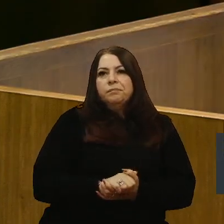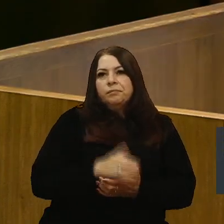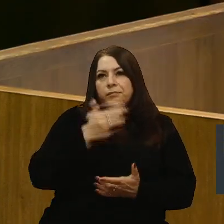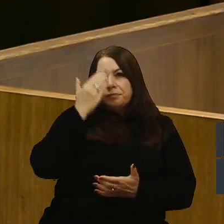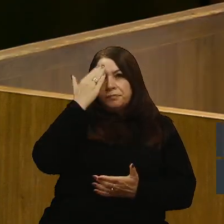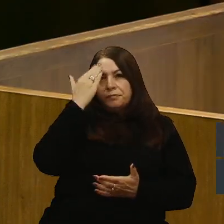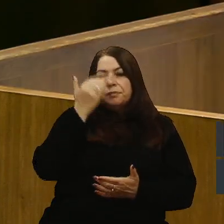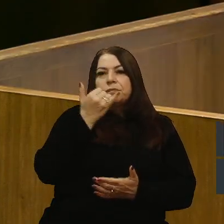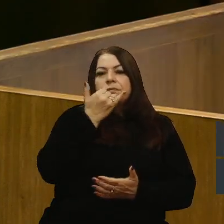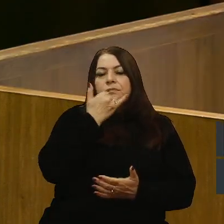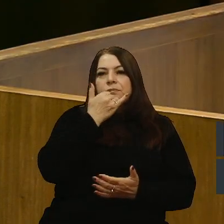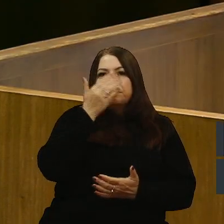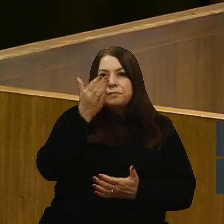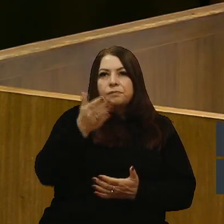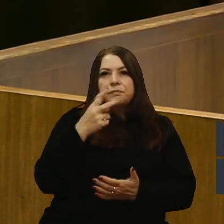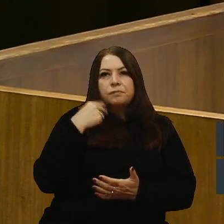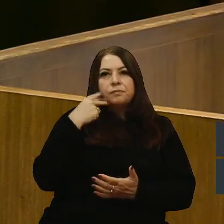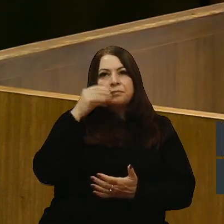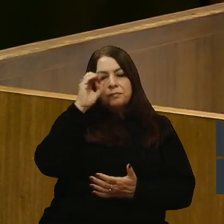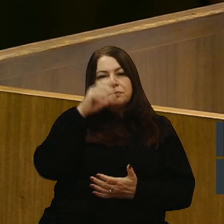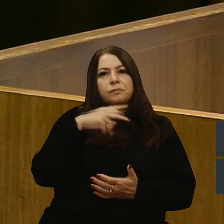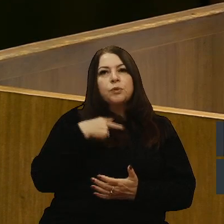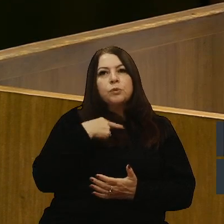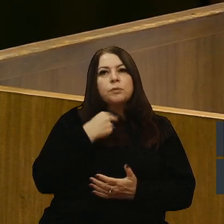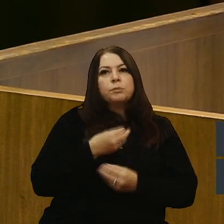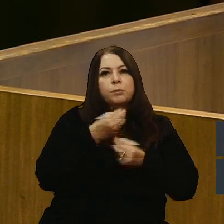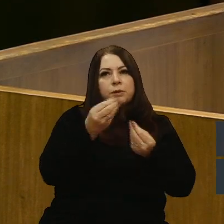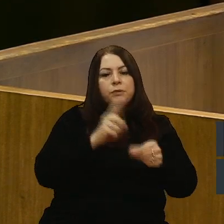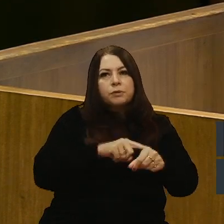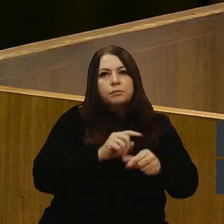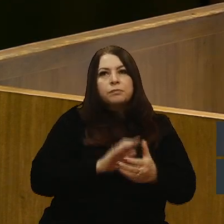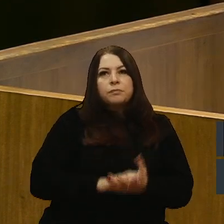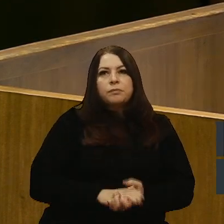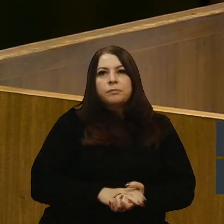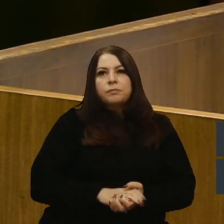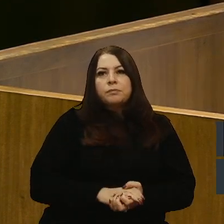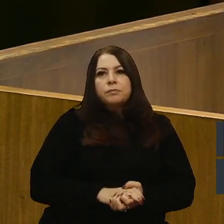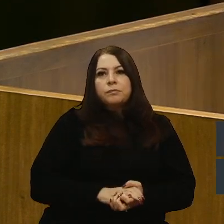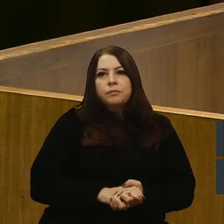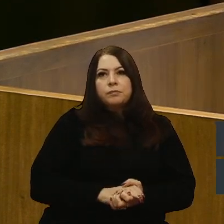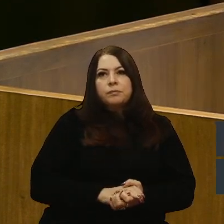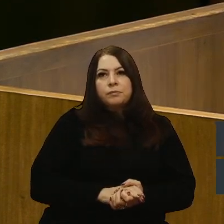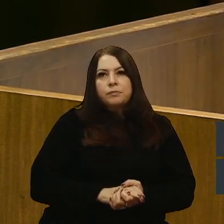agradeço, desculpa, vereador Filcer, não poder lhe passar a parte.